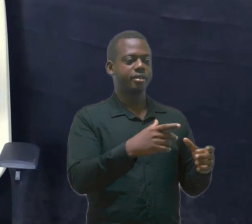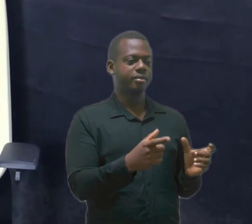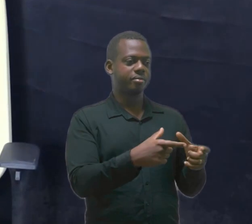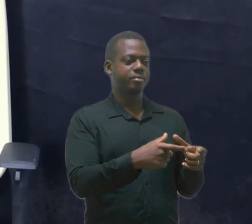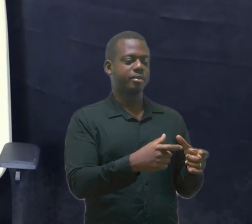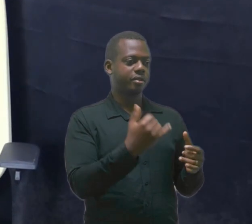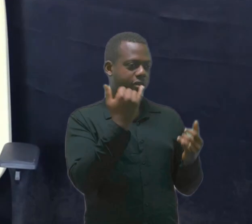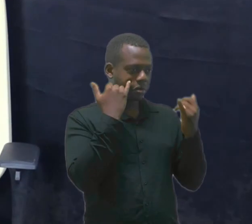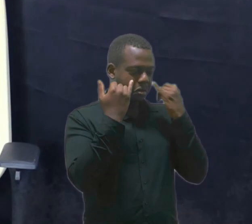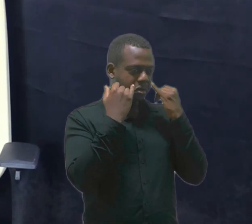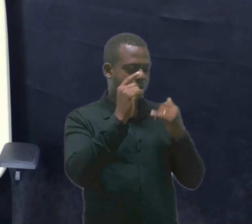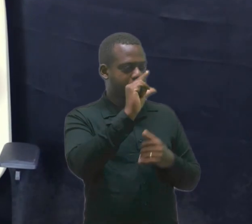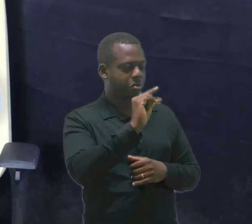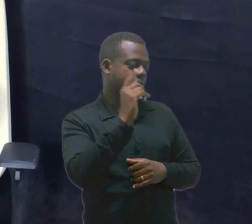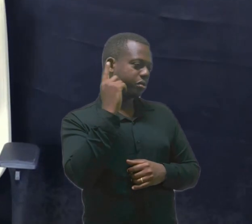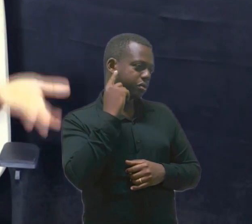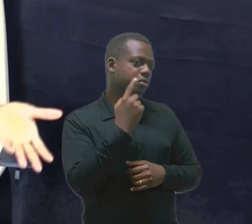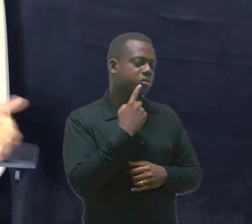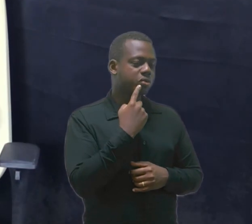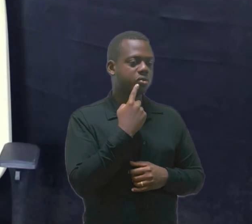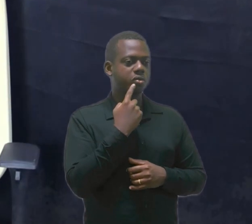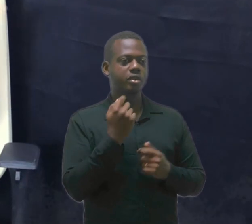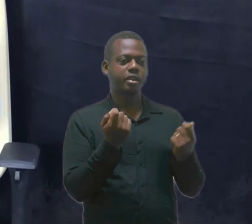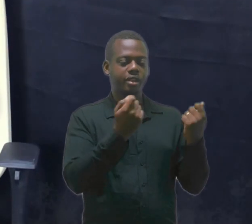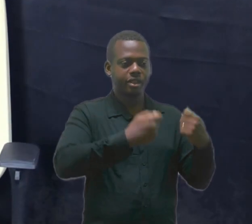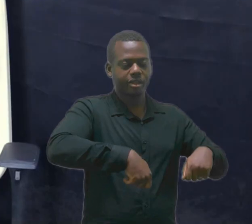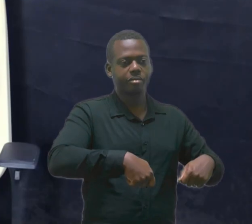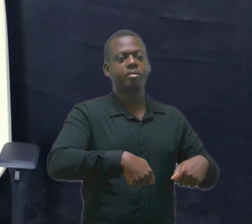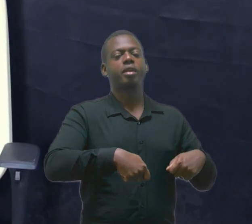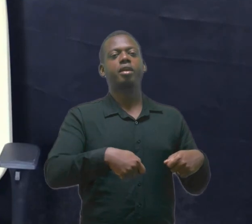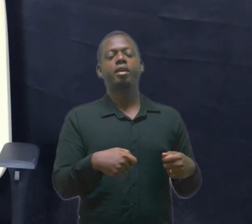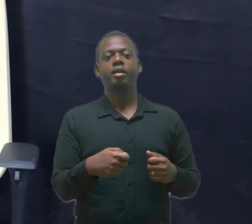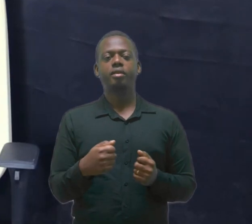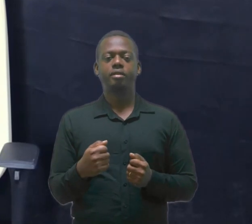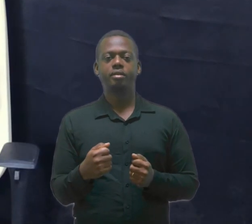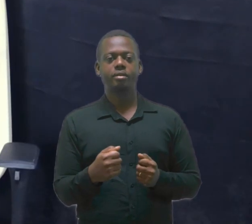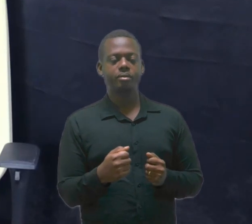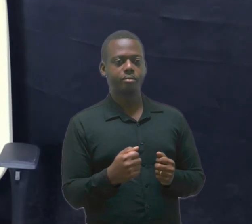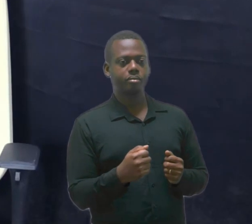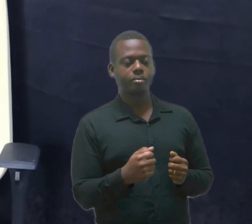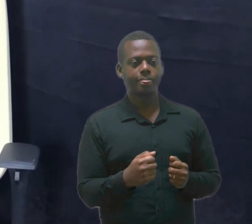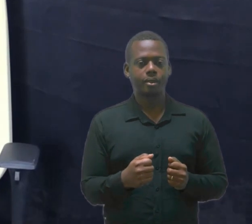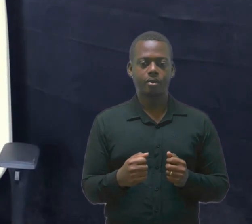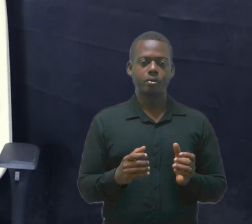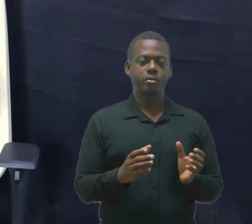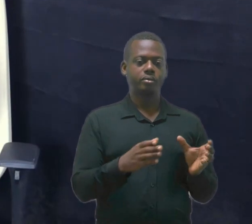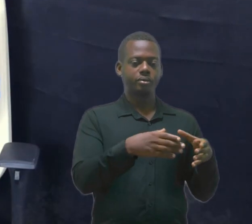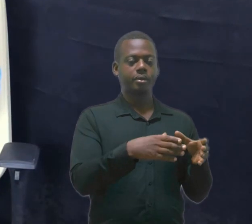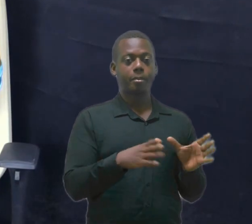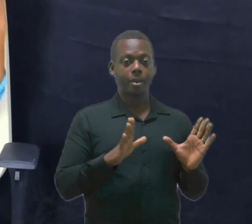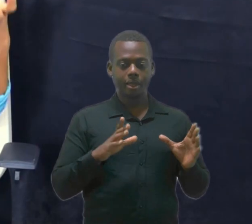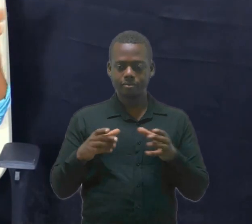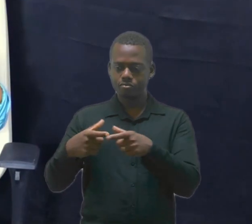grande da questão do surdo, da pessoa surda, que tem capacidade. Essa questão do capacitismo ainda é muito grande em algumas cidades pequenas. Porém, em algumas